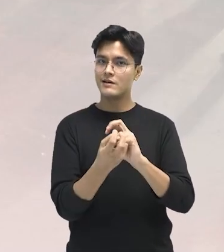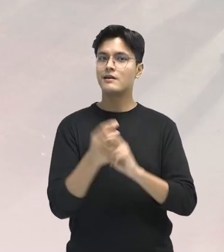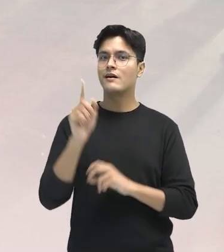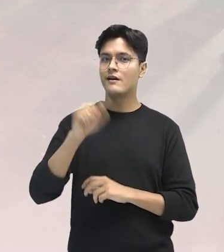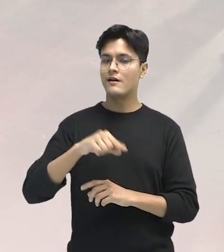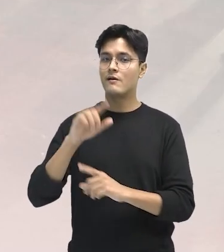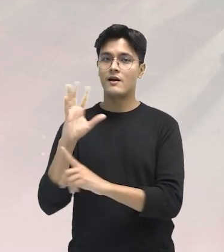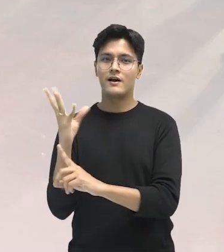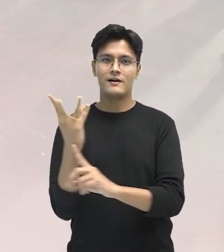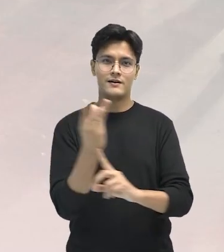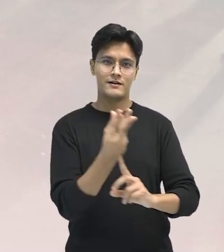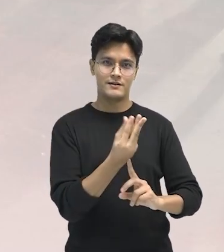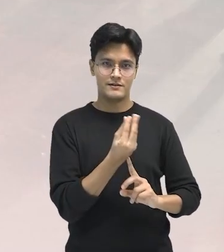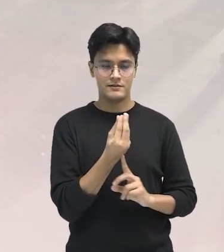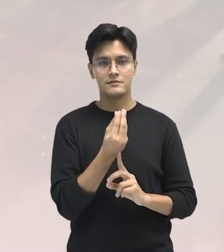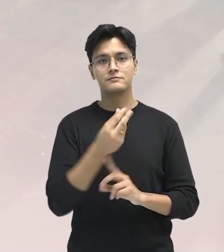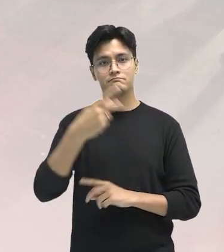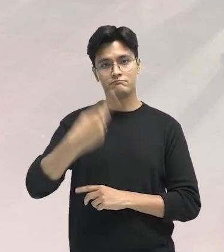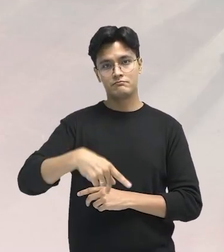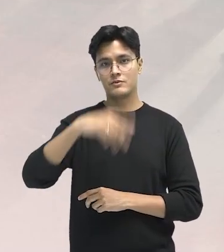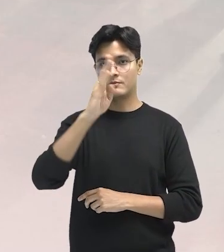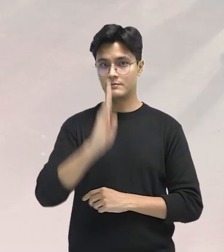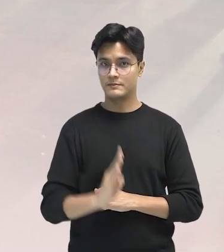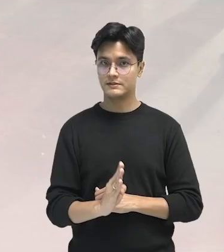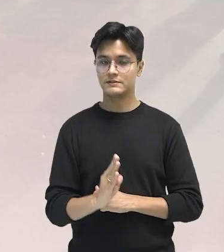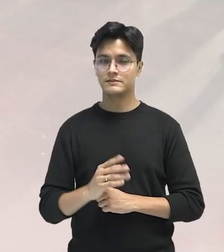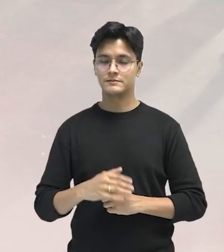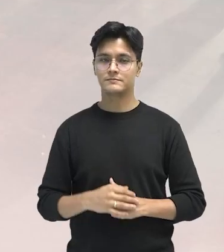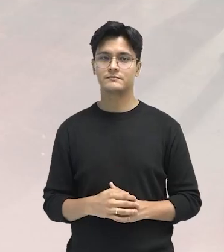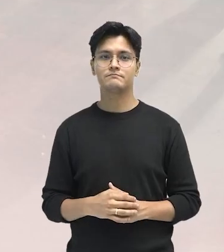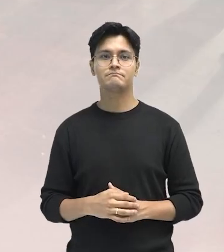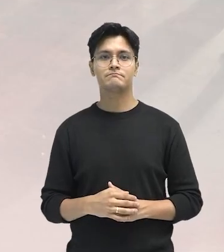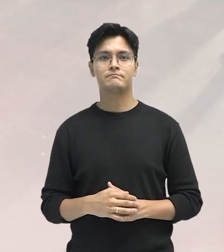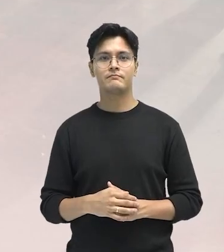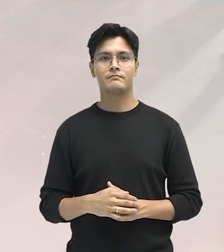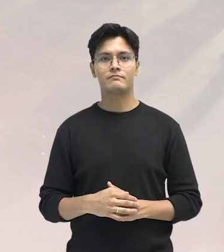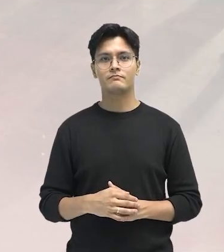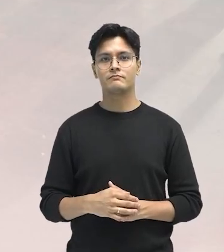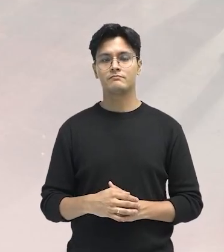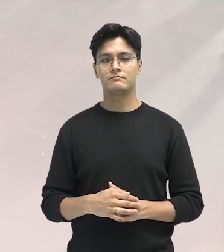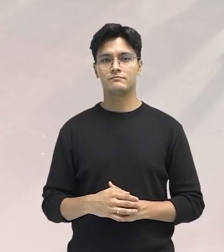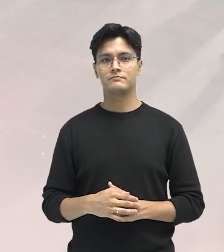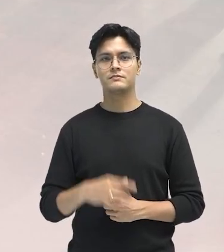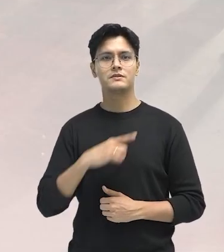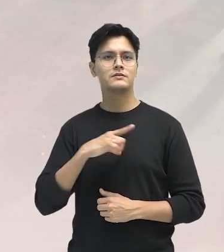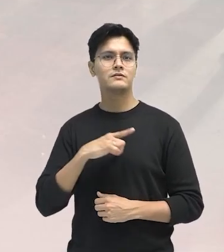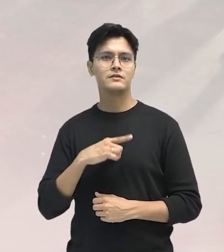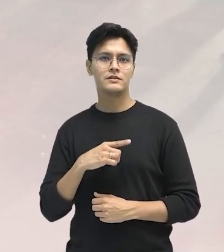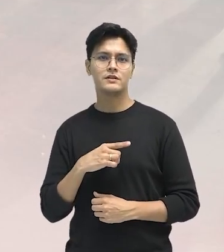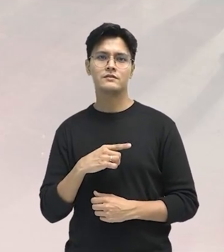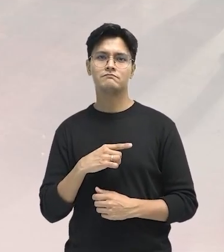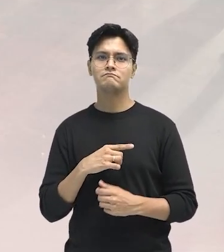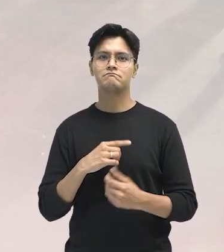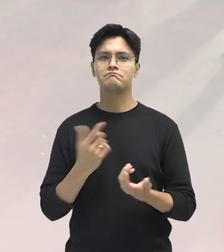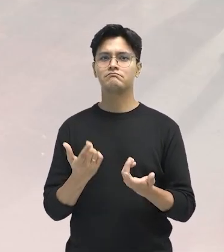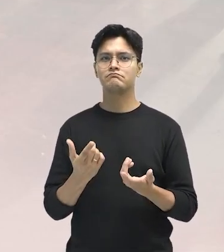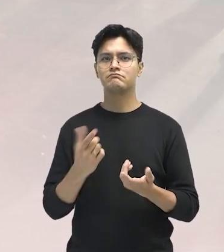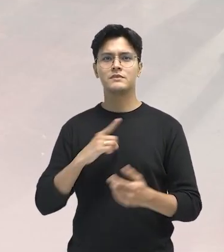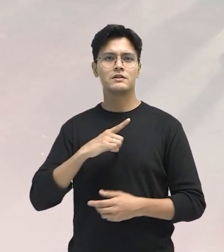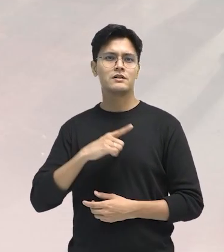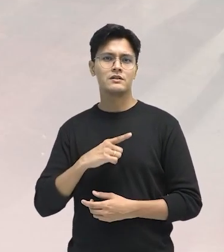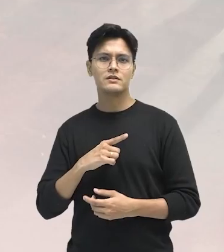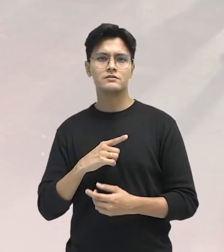É uma arte genuinamente brasileira, que existe aí todas essas